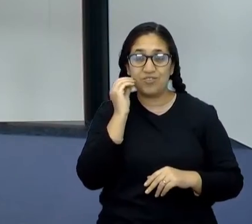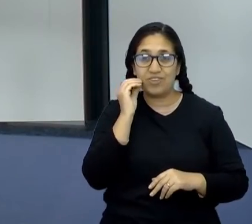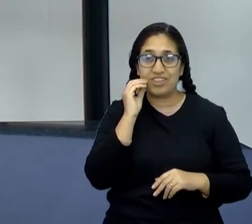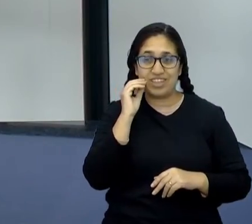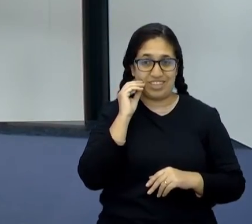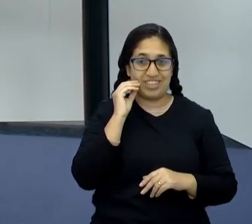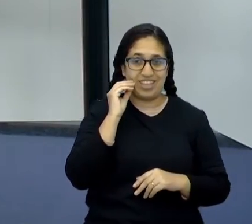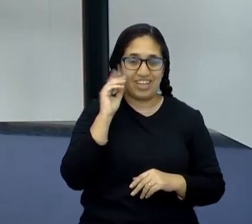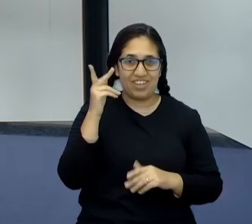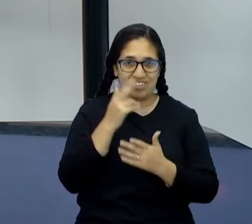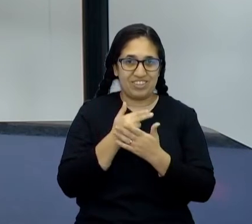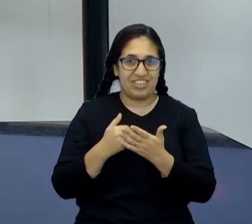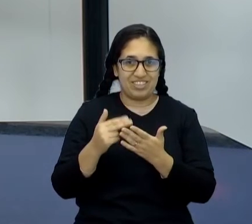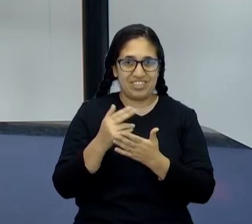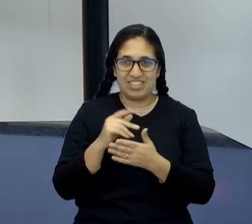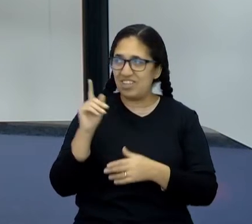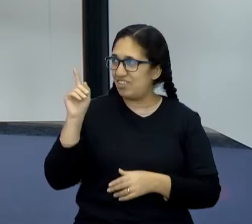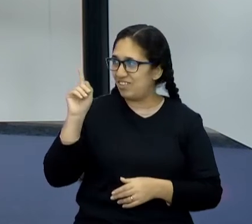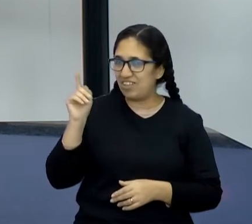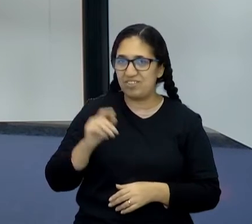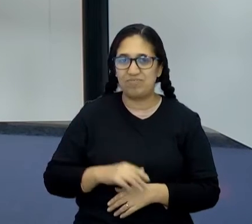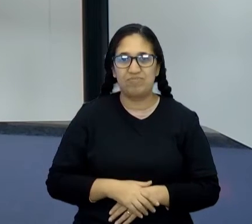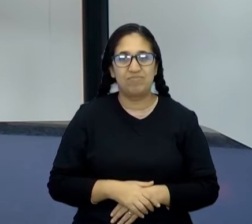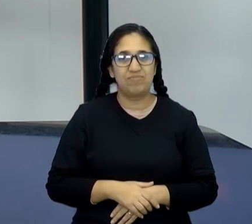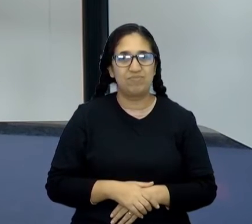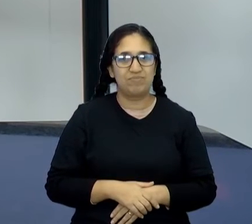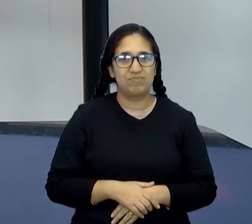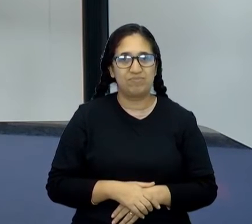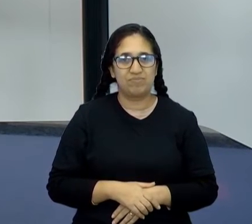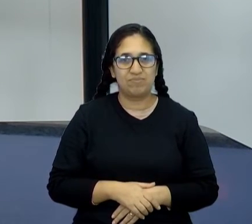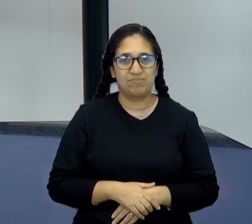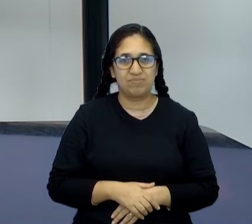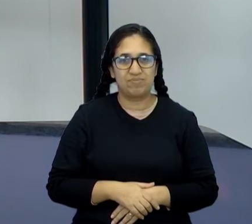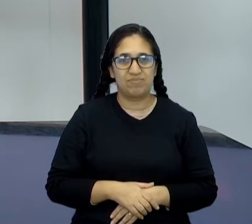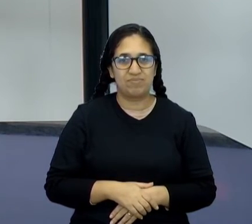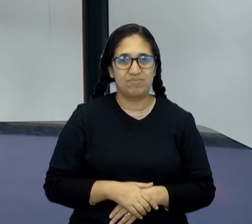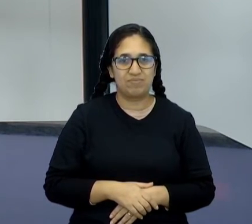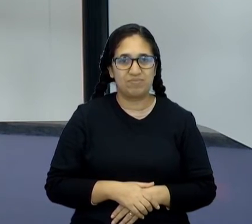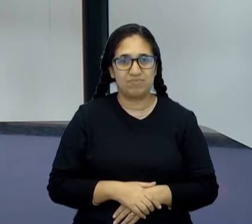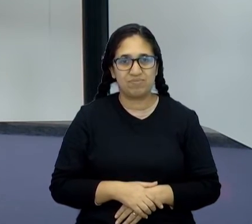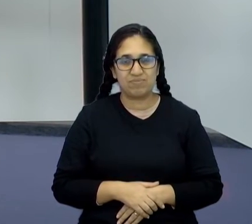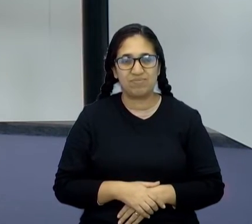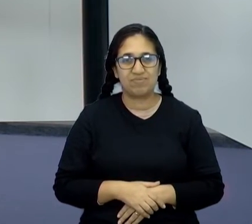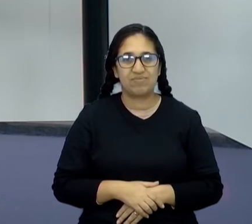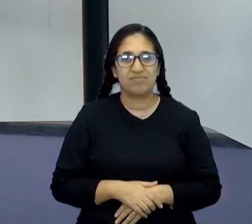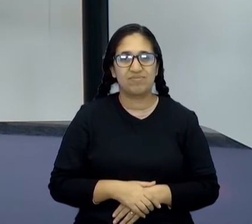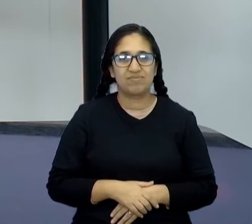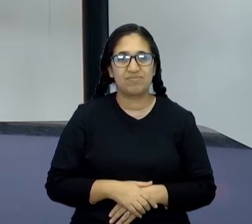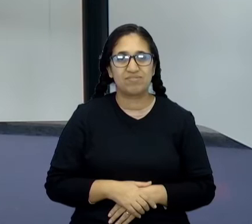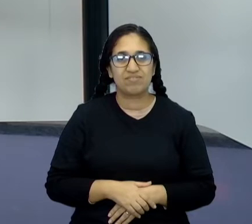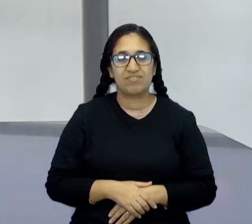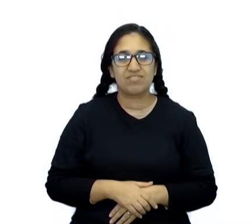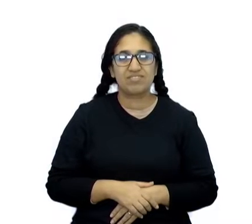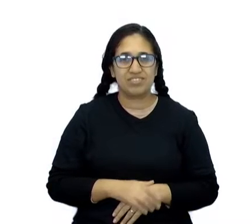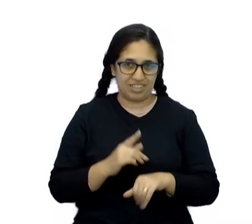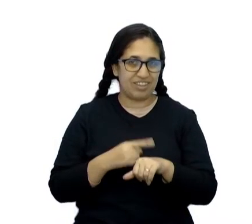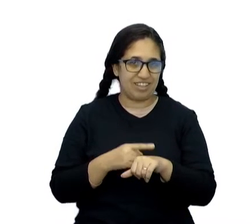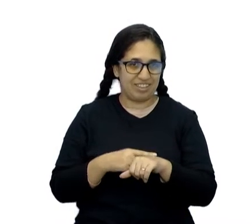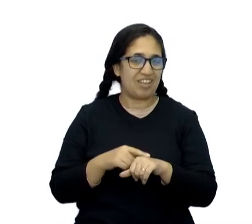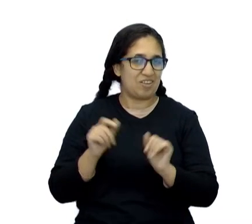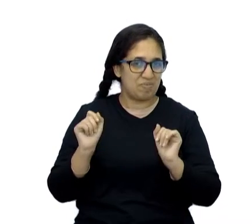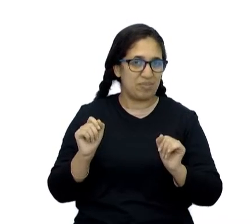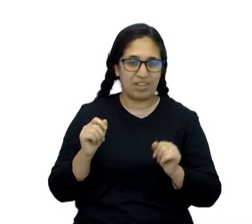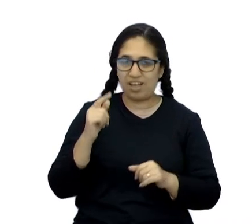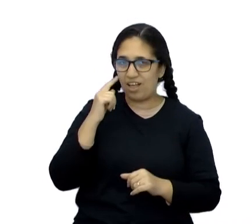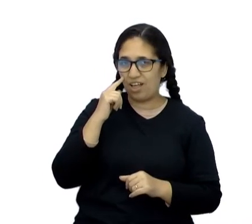aqui para vocês mais bonitinho, ó. Pegar uma tela em branco, deixa eu ver quanto tempo eu tenho. Tenho tempo ainda. Se eu tenho,